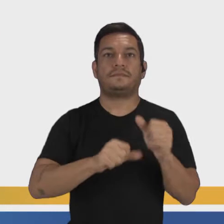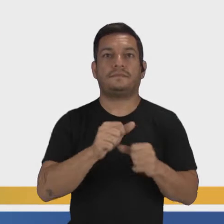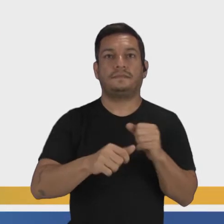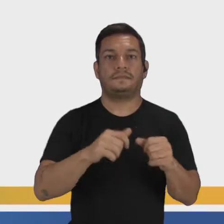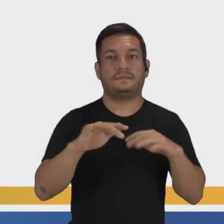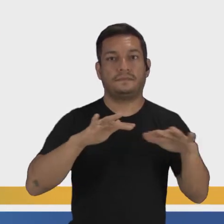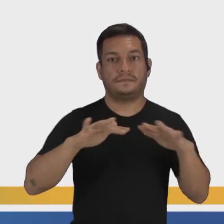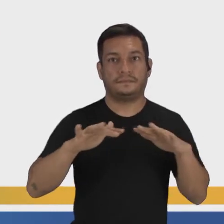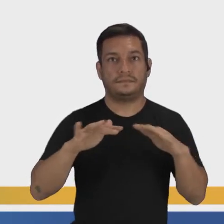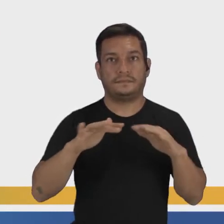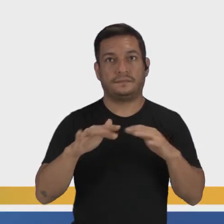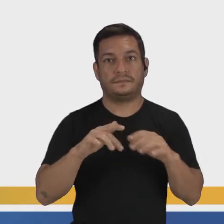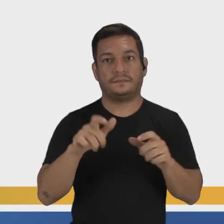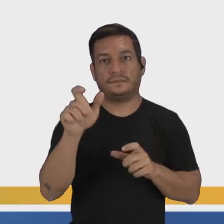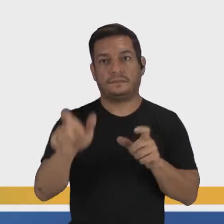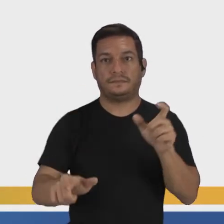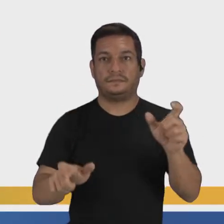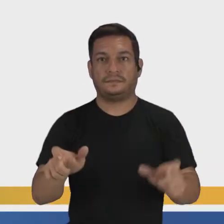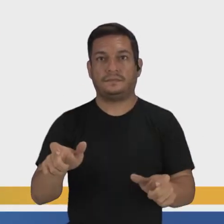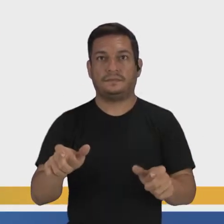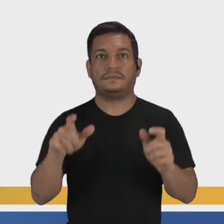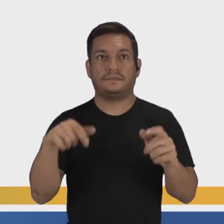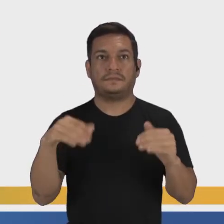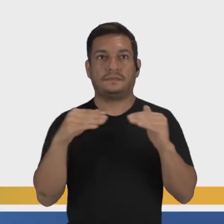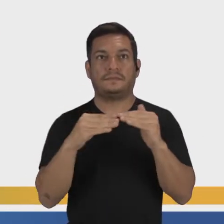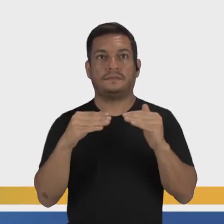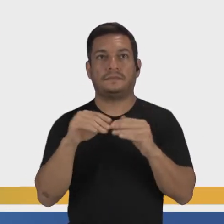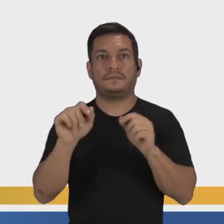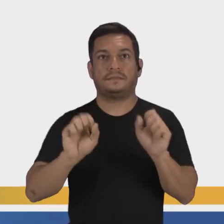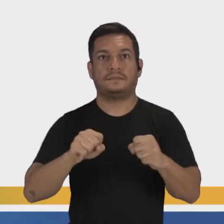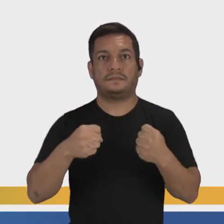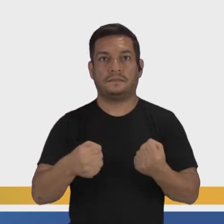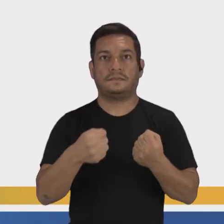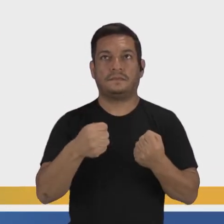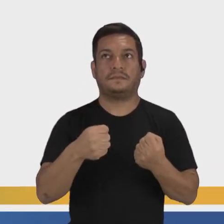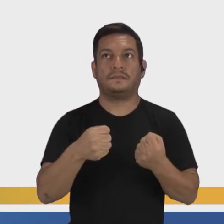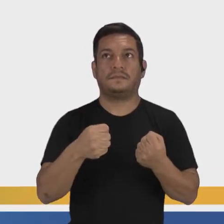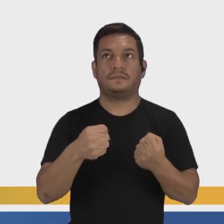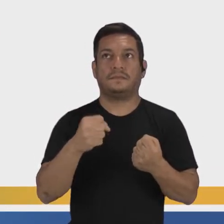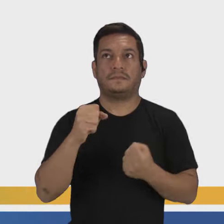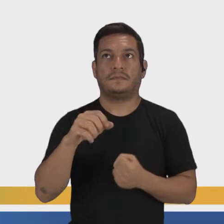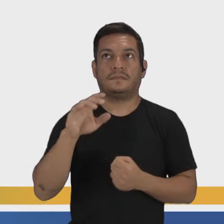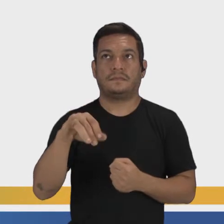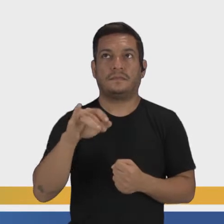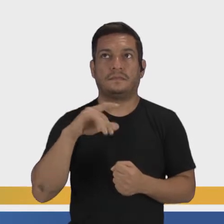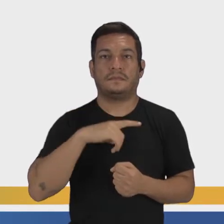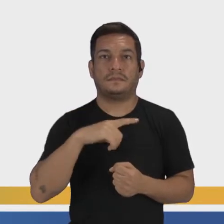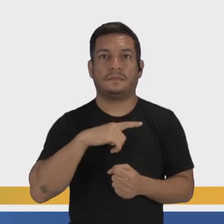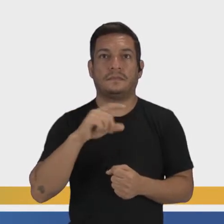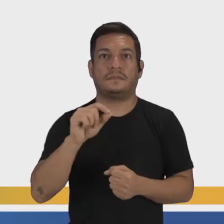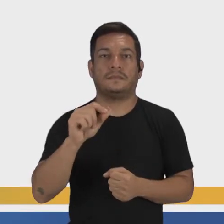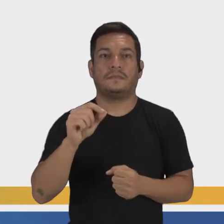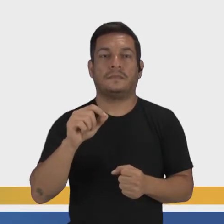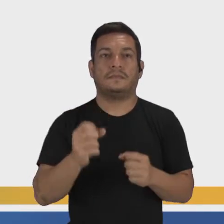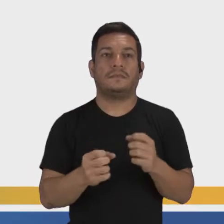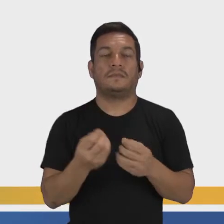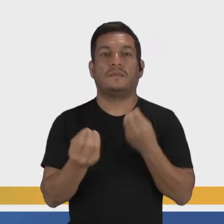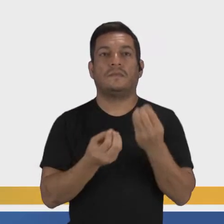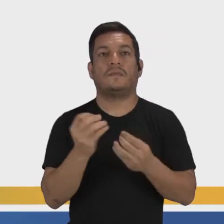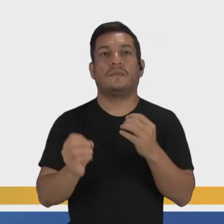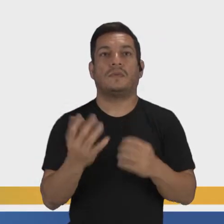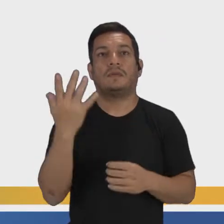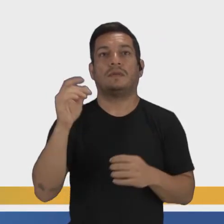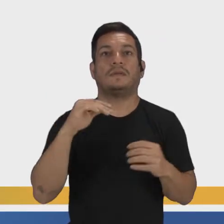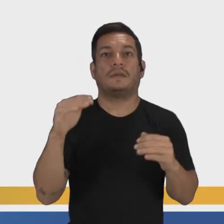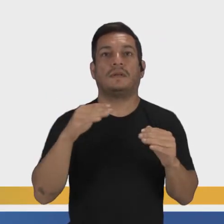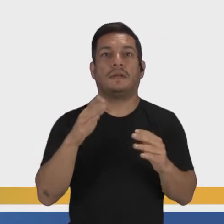de movimento de um corpo é proporcional à força motora imprimida e é produzida na